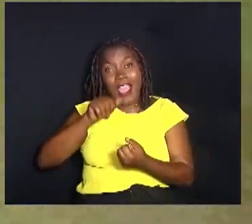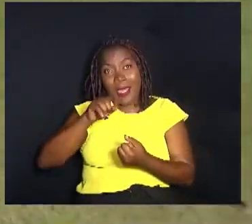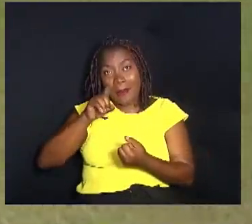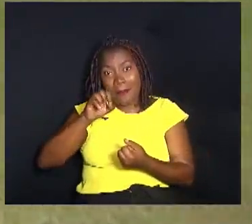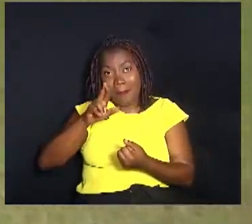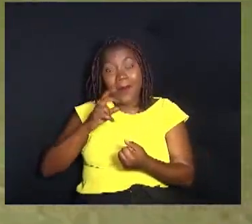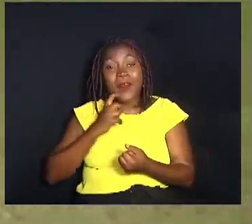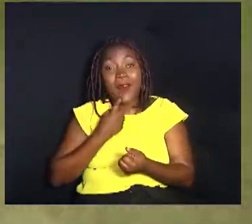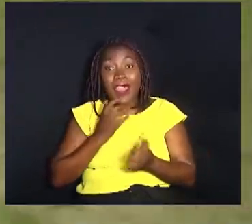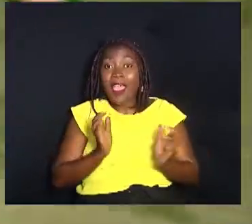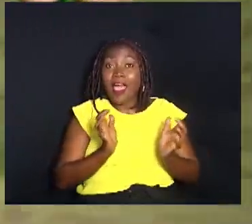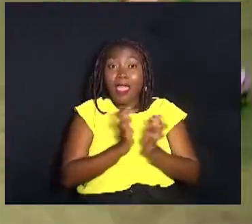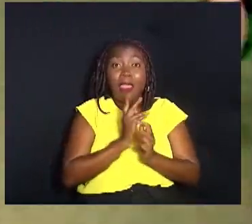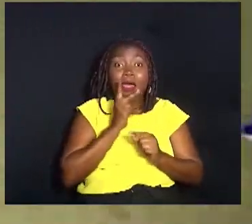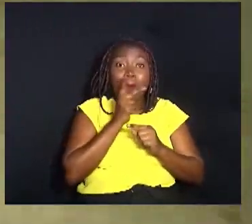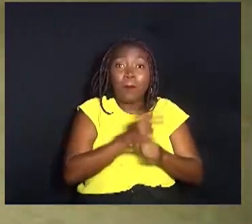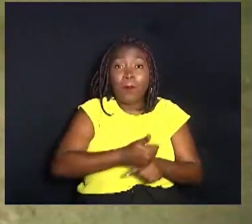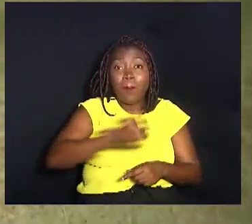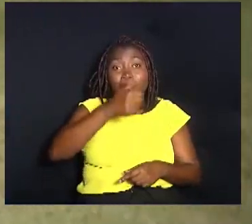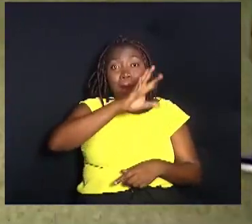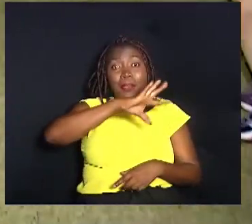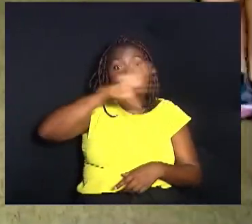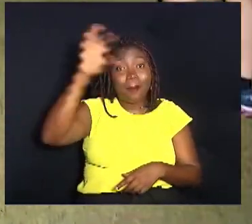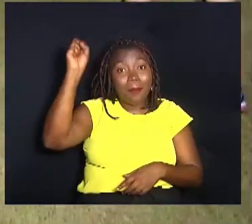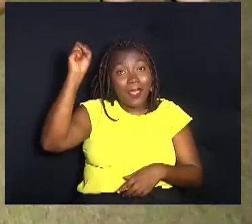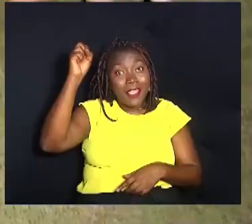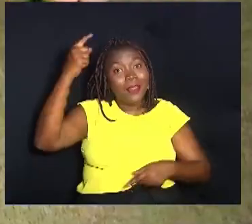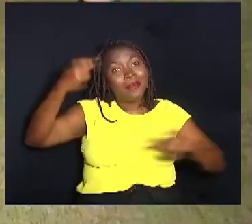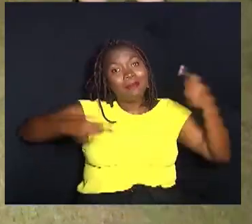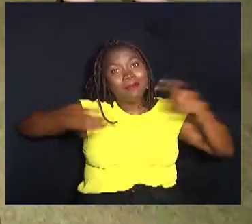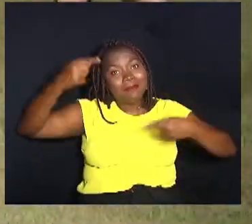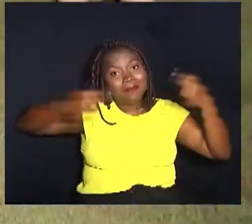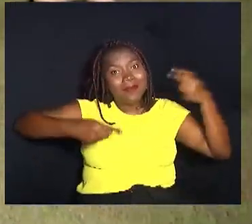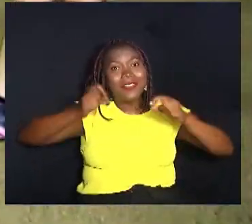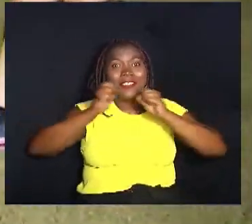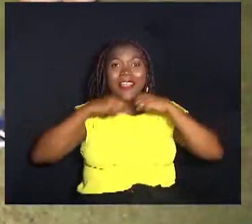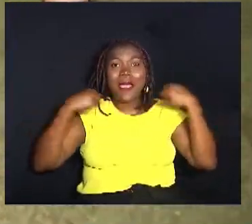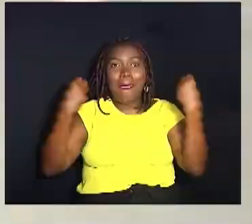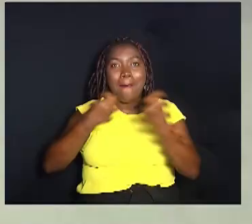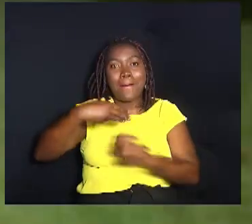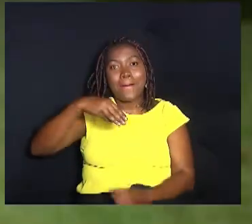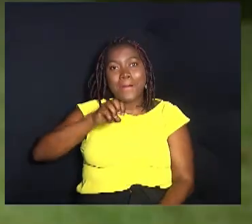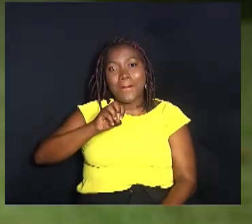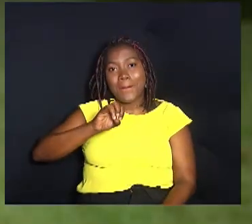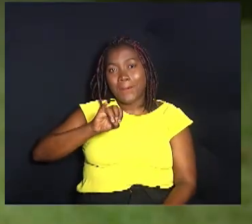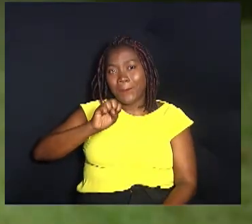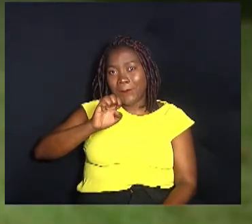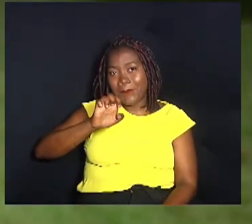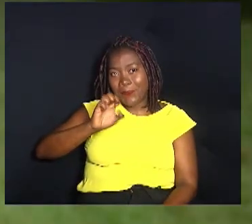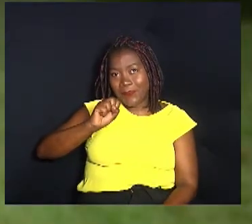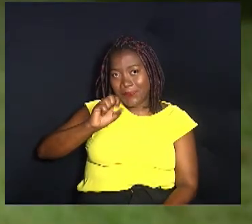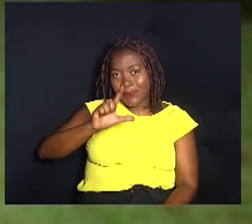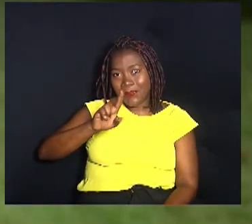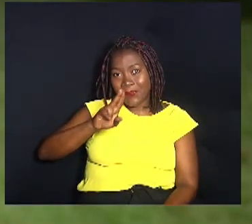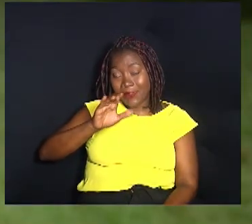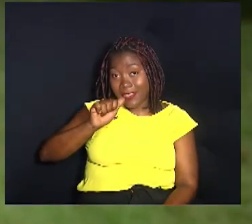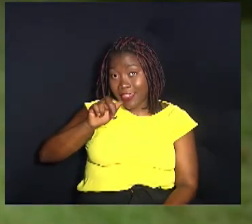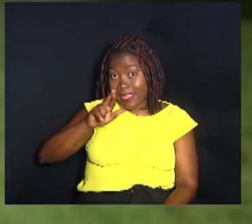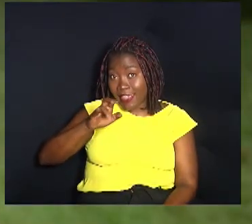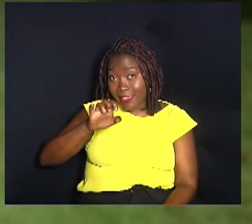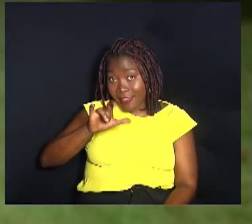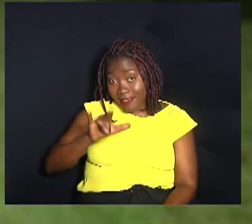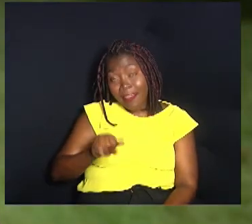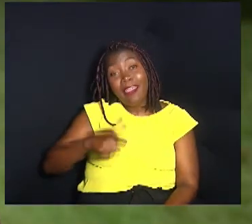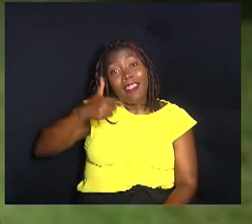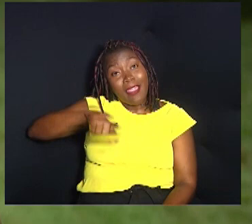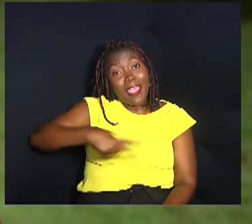A equipe está em busca do primeiro título na disputa no estádio Moisés Lucarelli. Foi um campeonato de mais uma experiência,